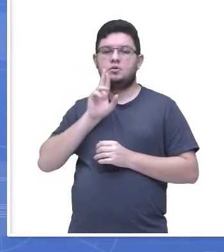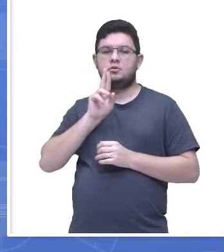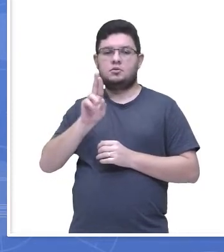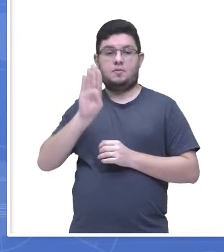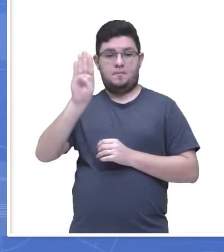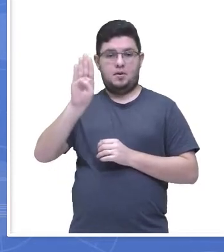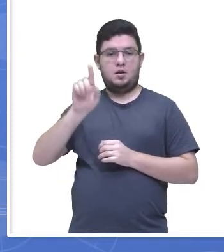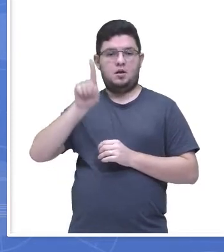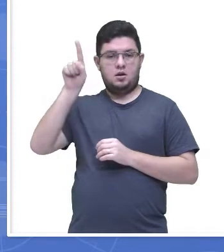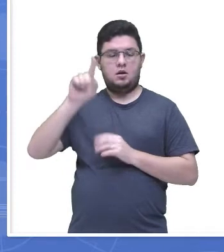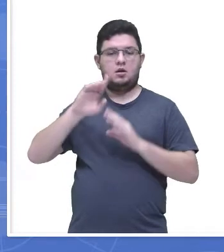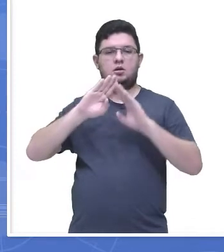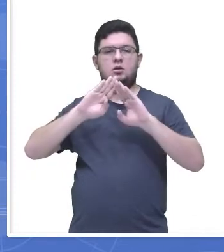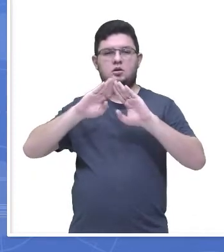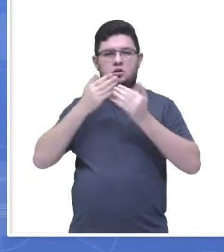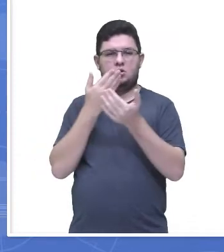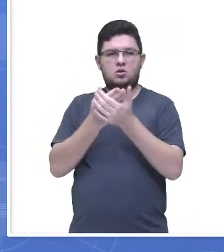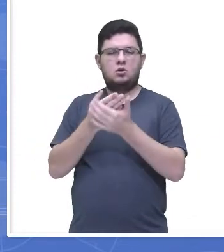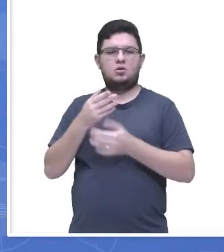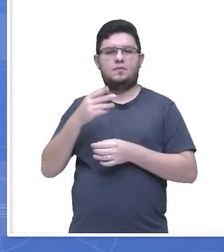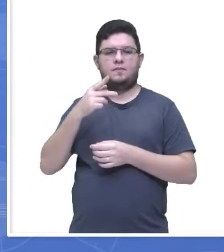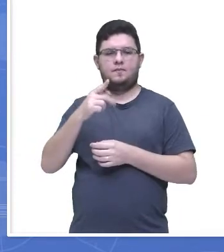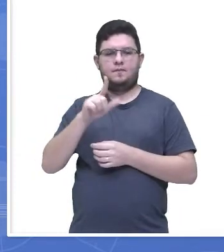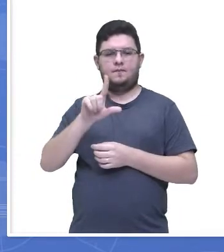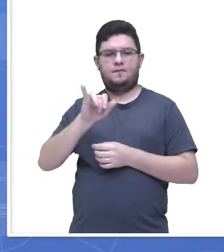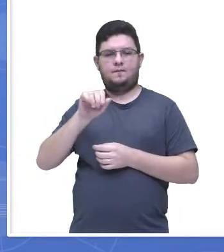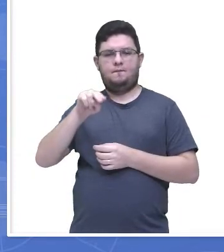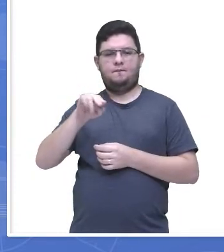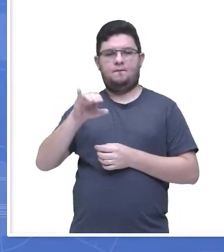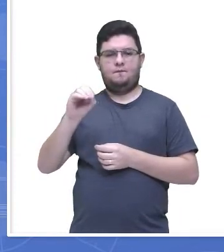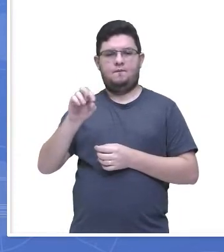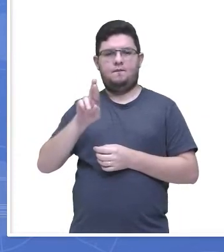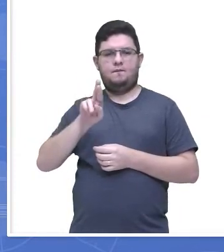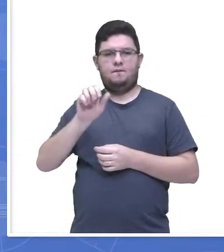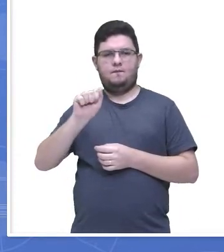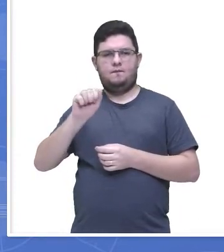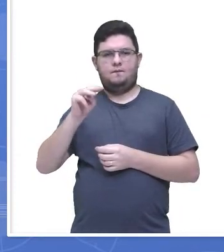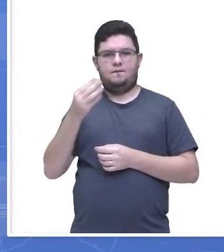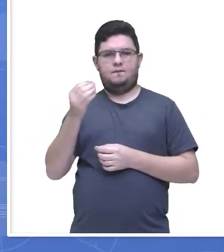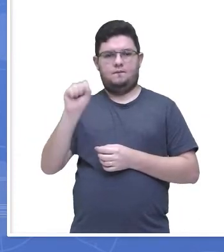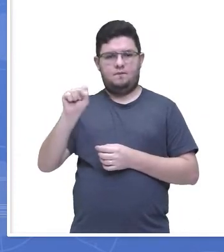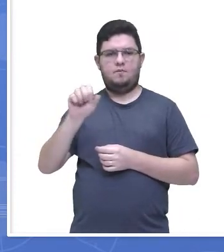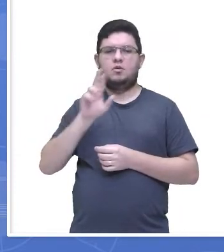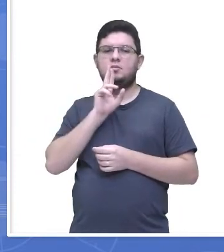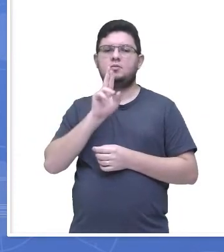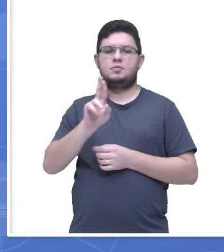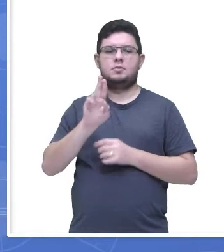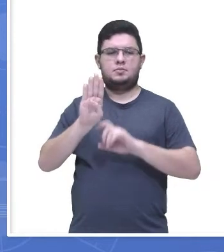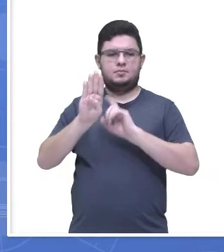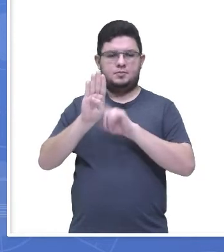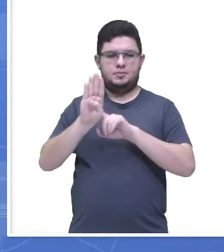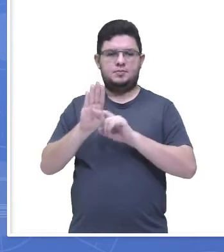como está aqui mostrando pra gente, ele é antidiurético. Então, o que que ele faz? Ele atua